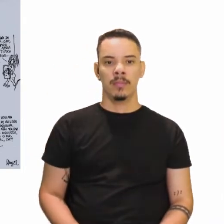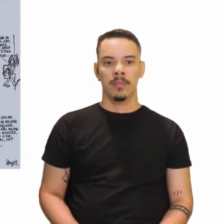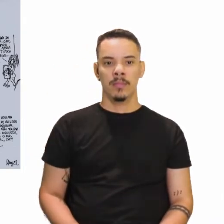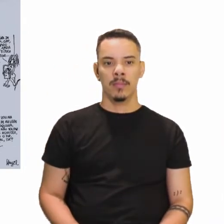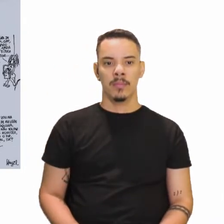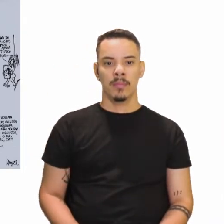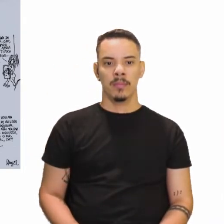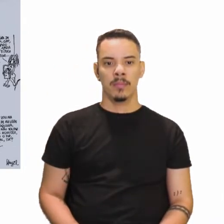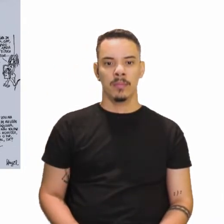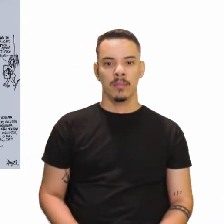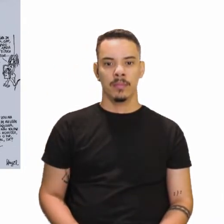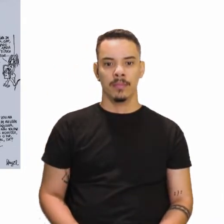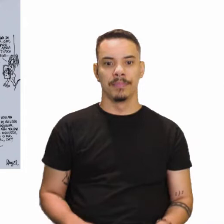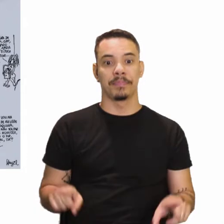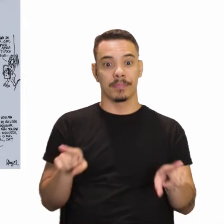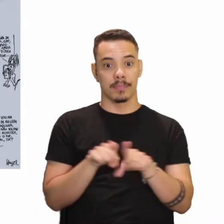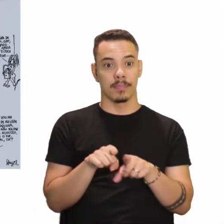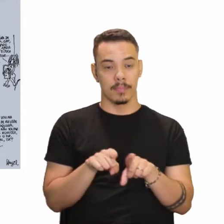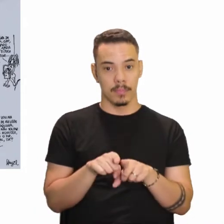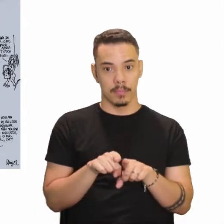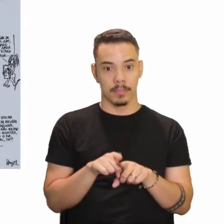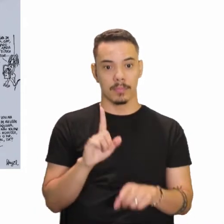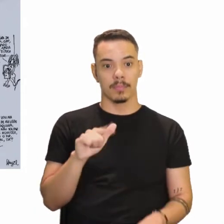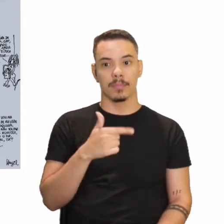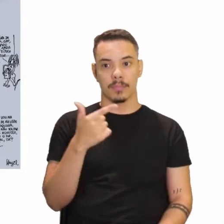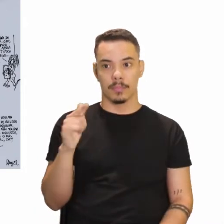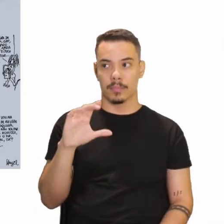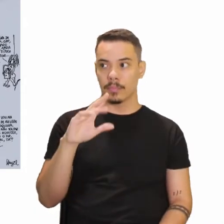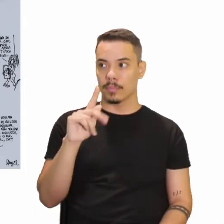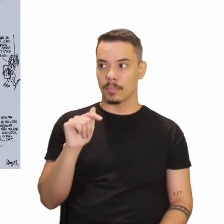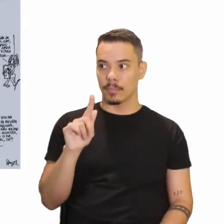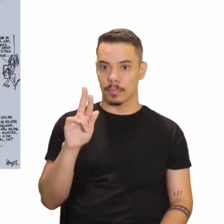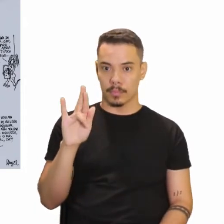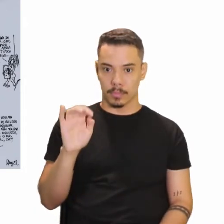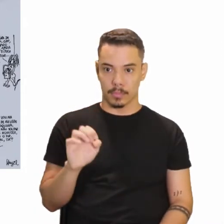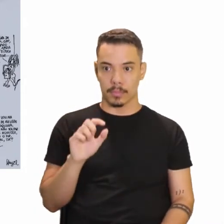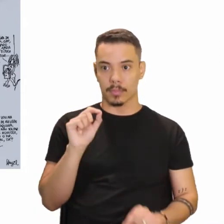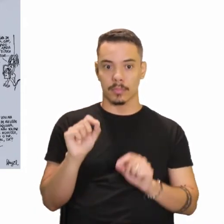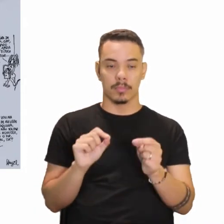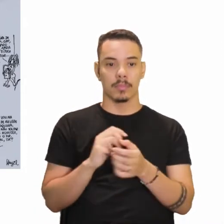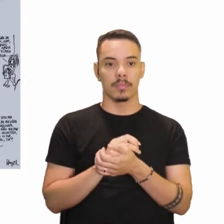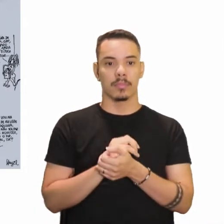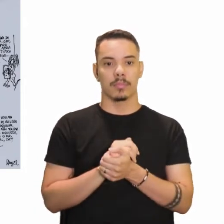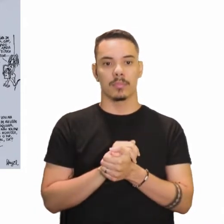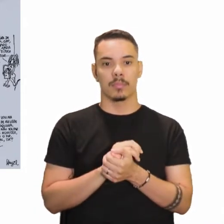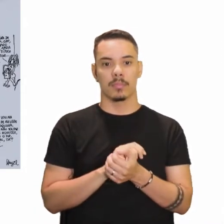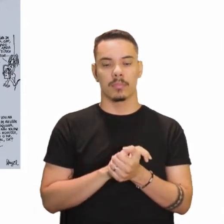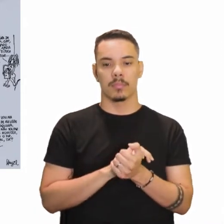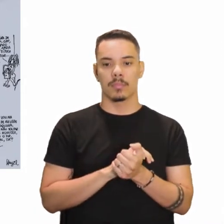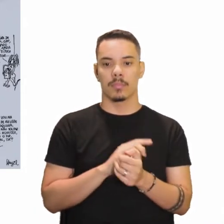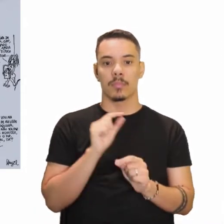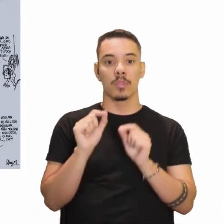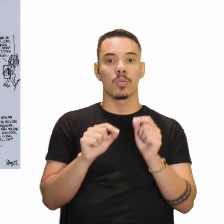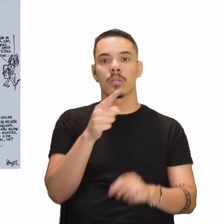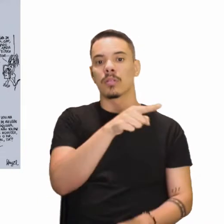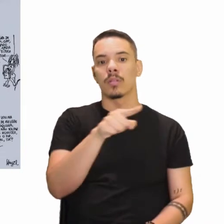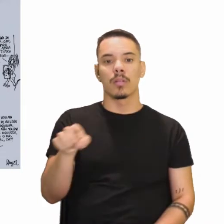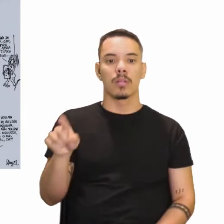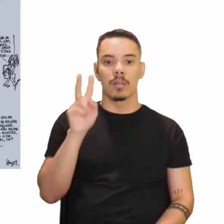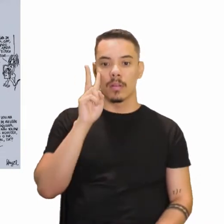o Ziraldo aqui essa charge faz o seguinte o que que você vê nesta imagem